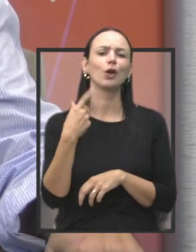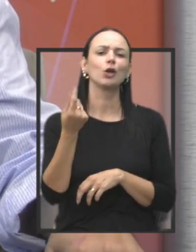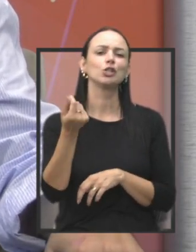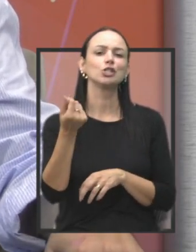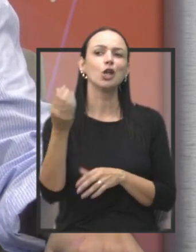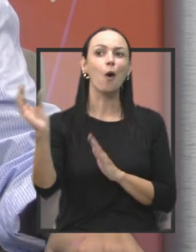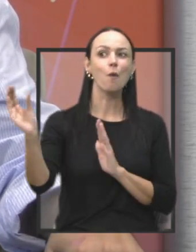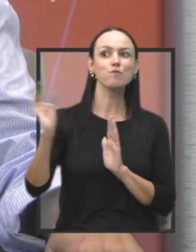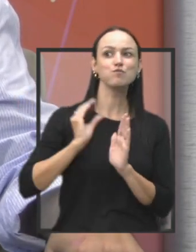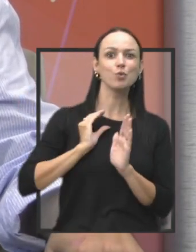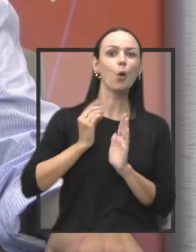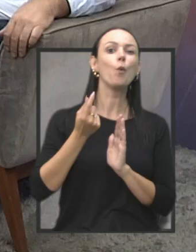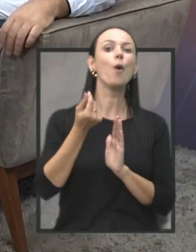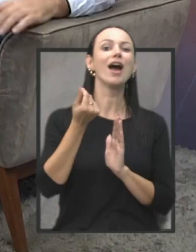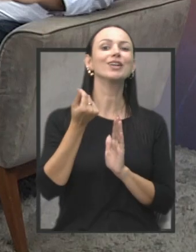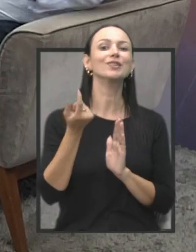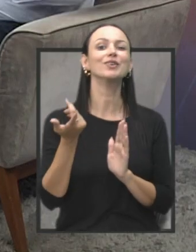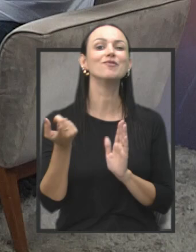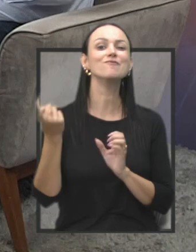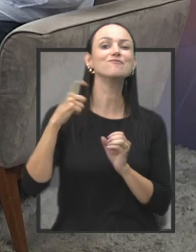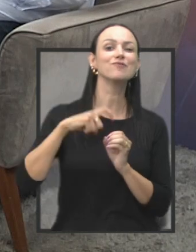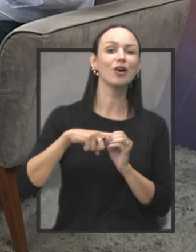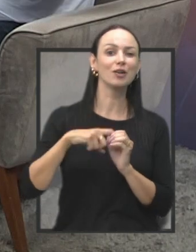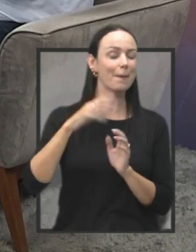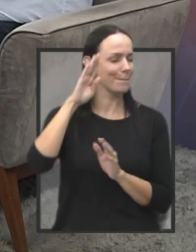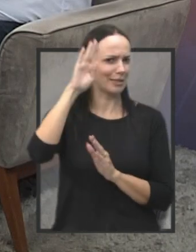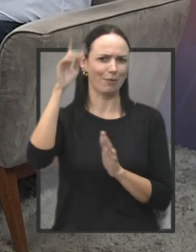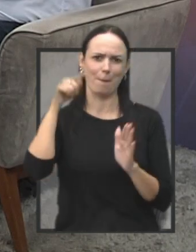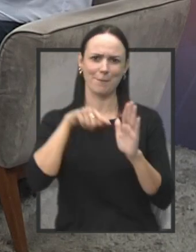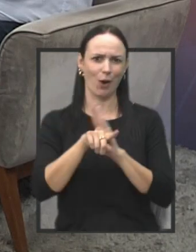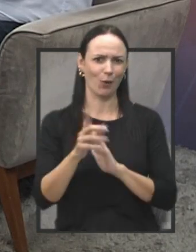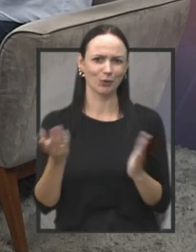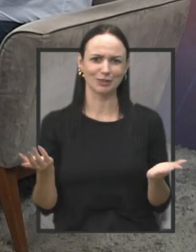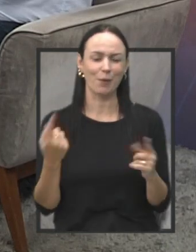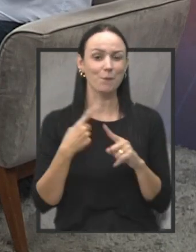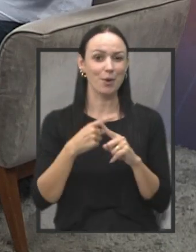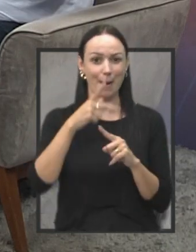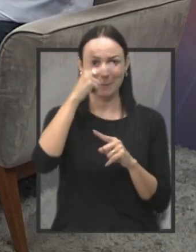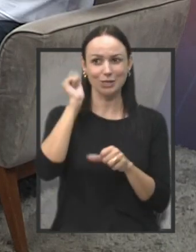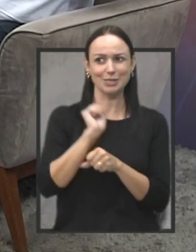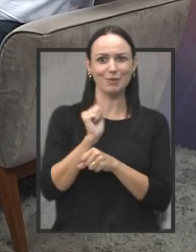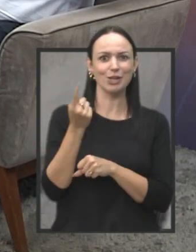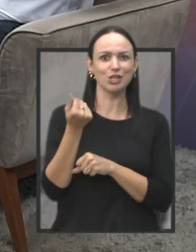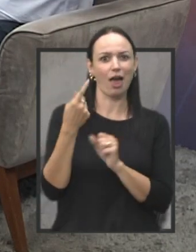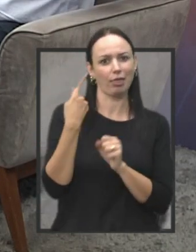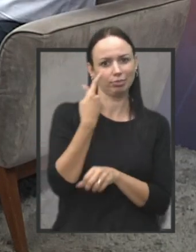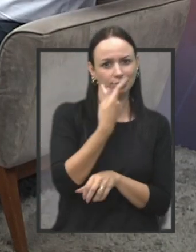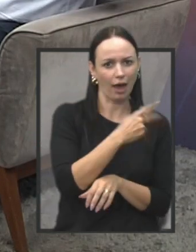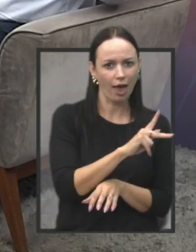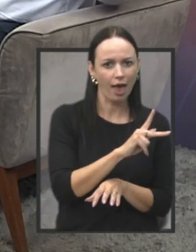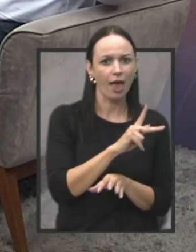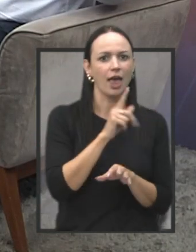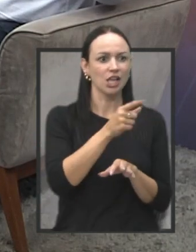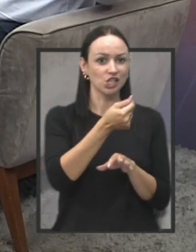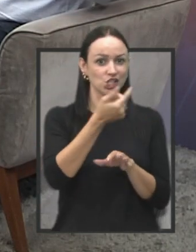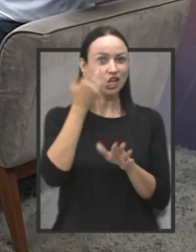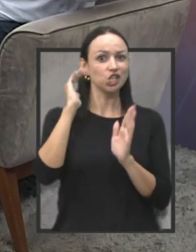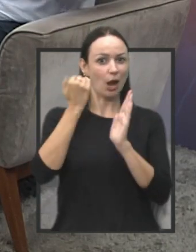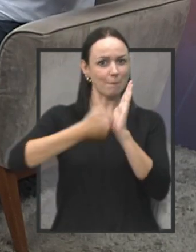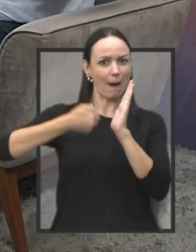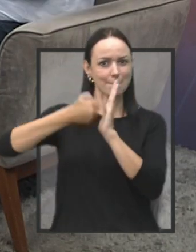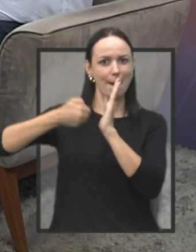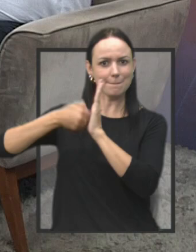ter de restituição esse ano? Já é a principal pergunta. É a principal pergunta, porque a pessoa conta com esse dinheiro. Claro, é dinheiro dele, que já foi retido lá atrás,